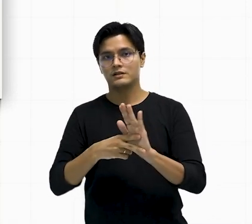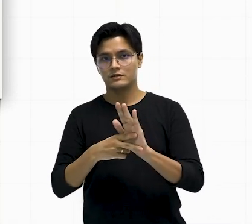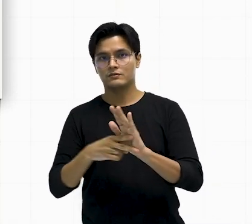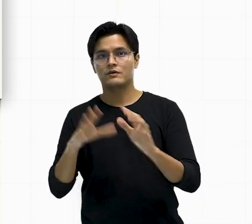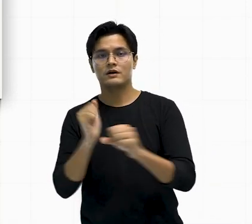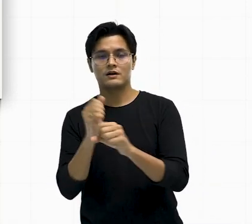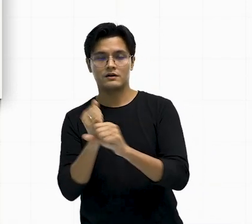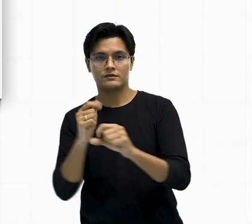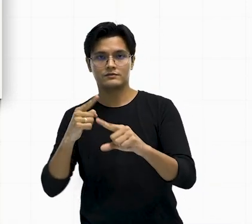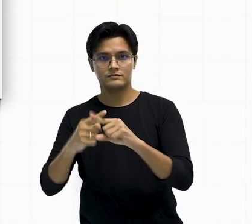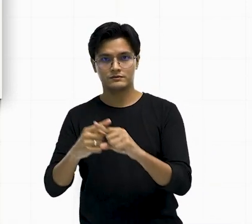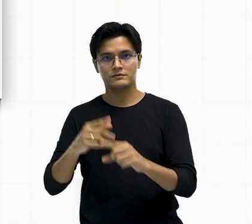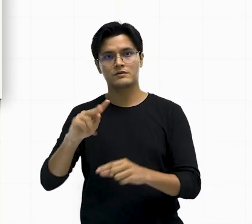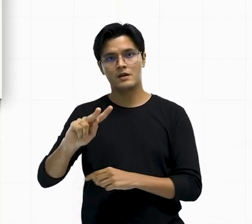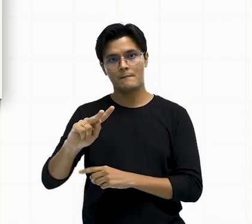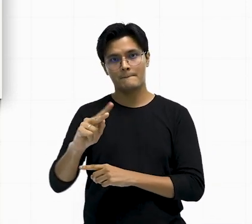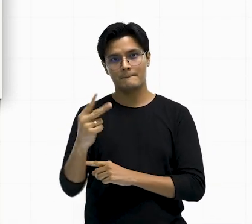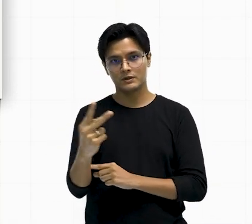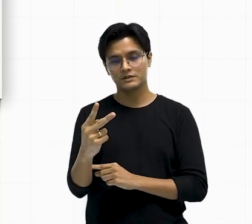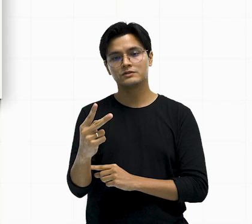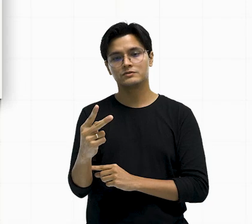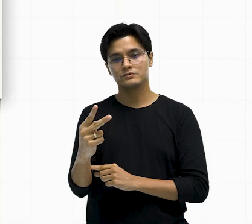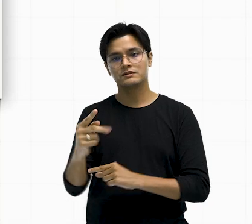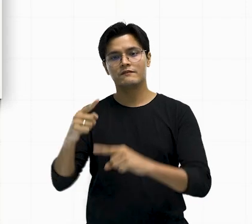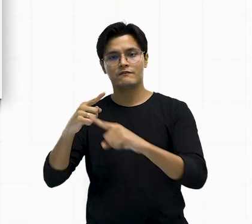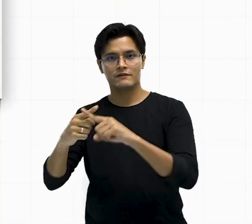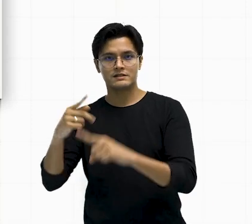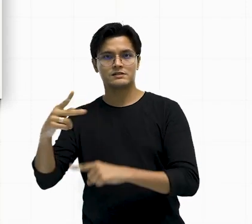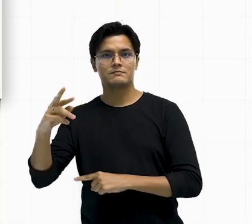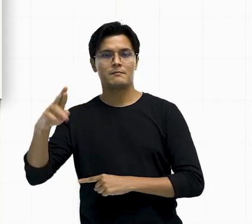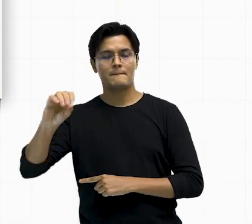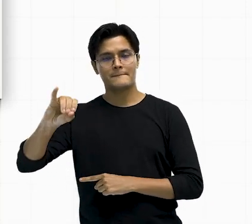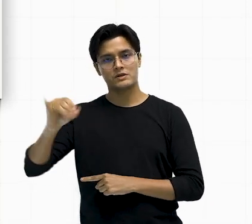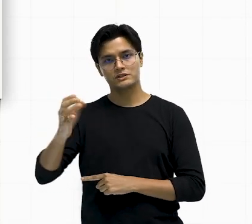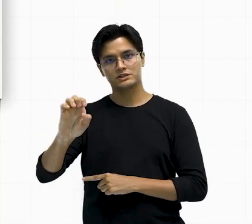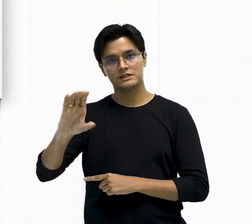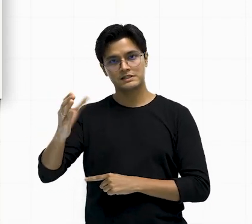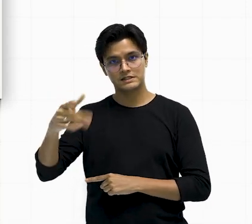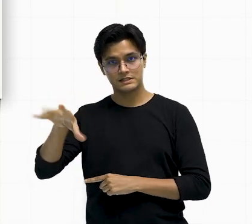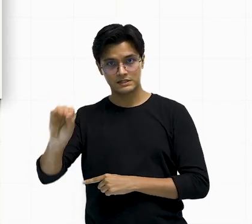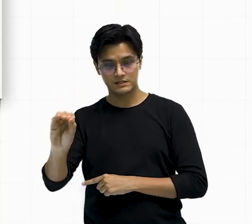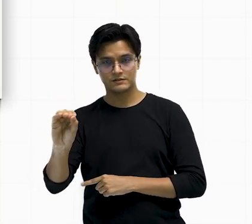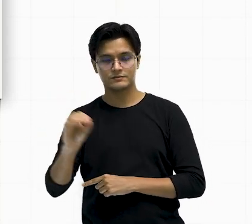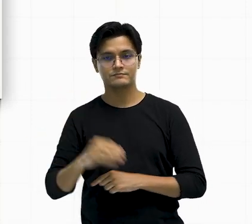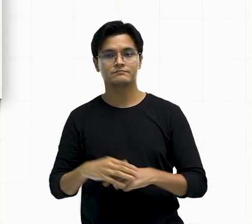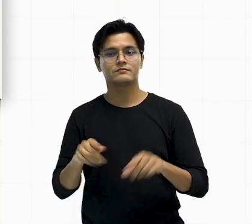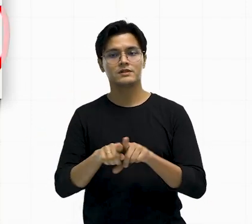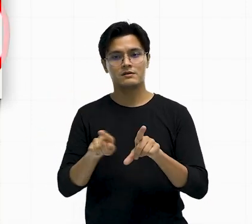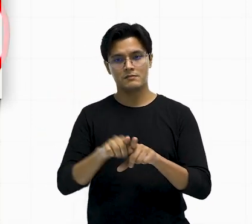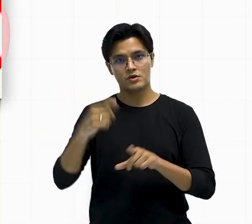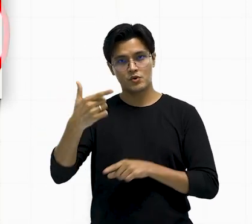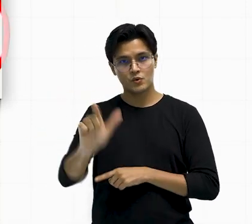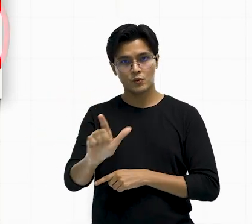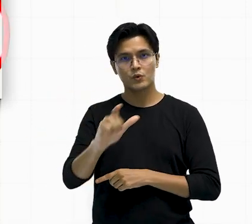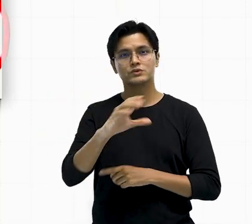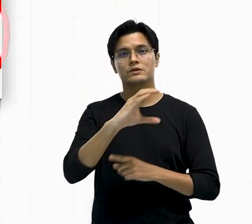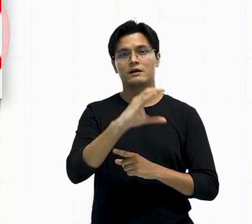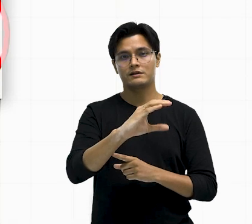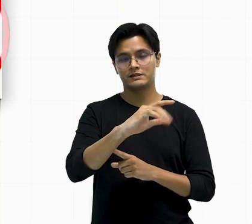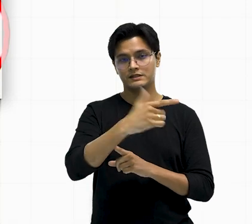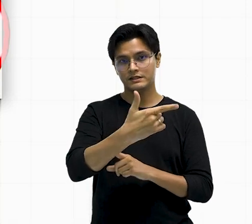da hipotenusa pela sua projeção. A mesma coisa vale também para o outro cateto,